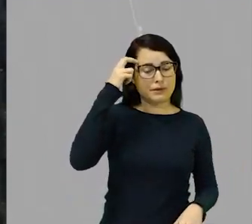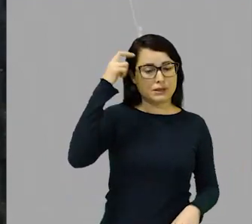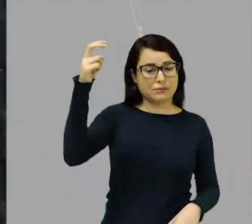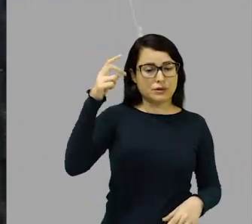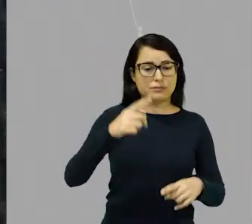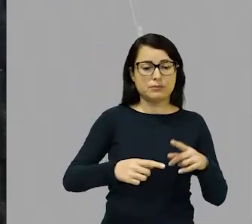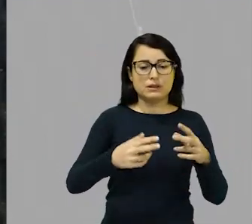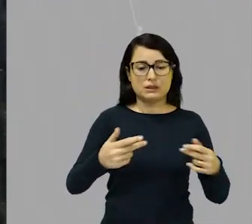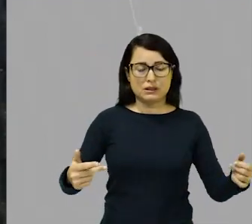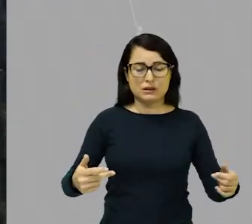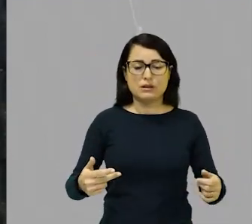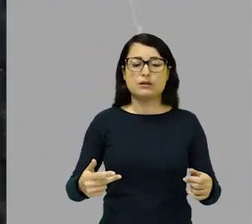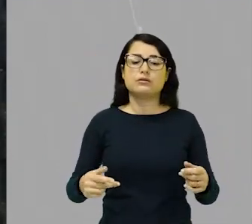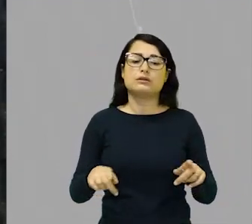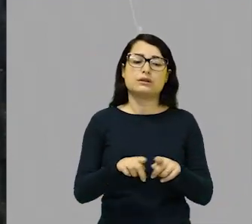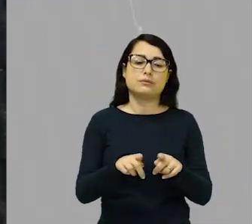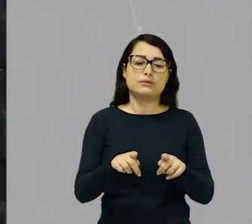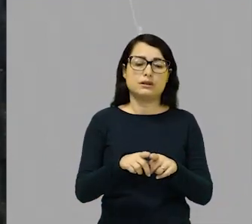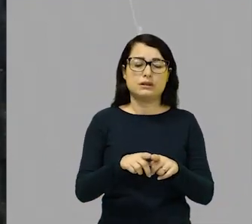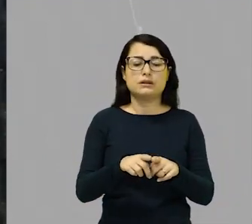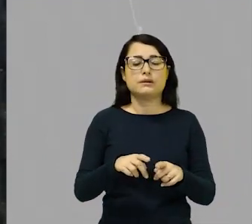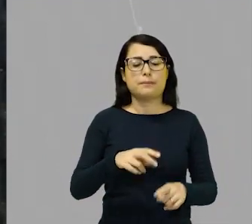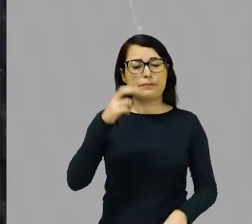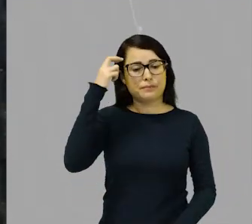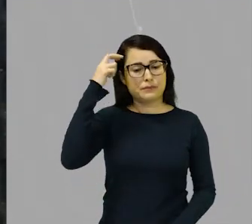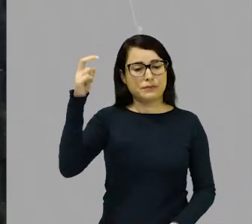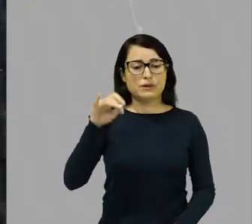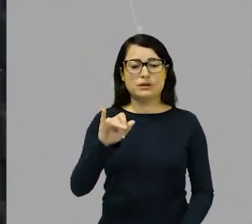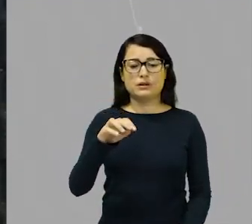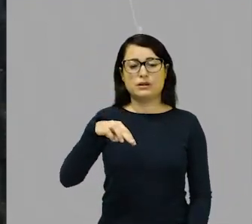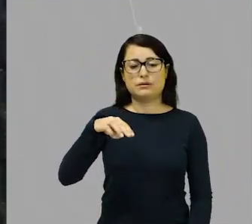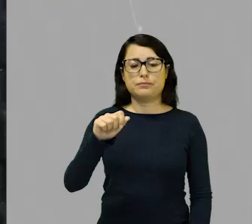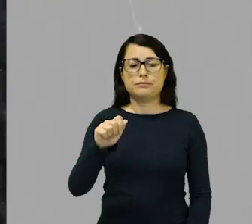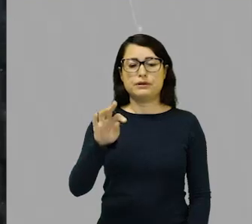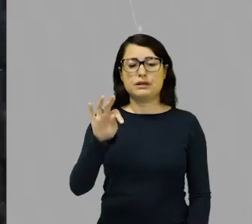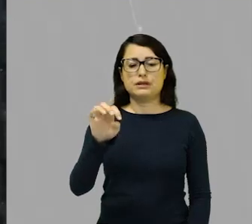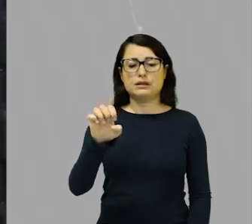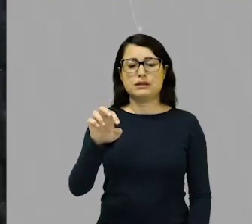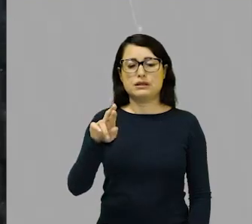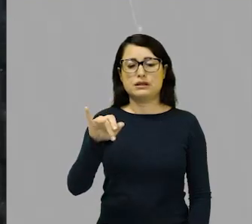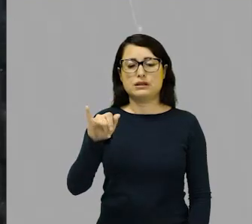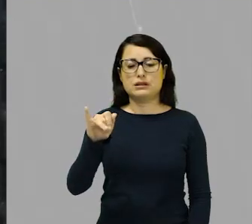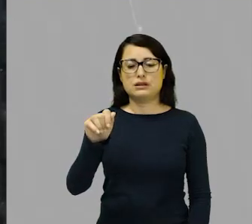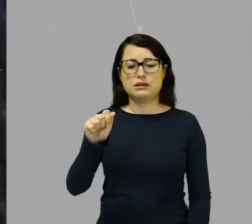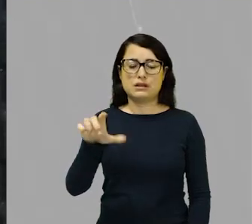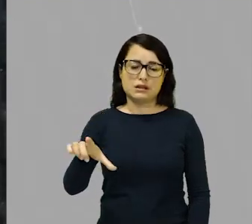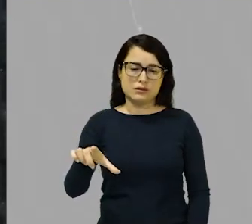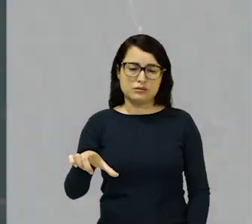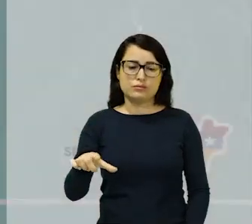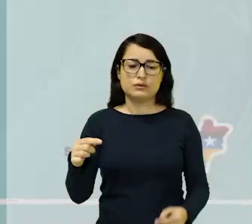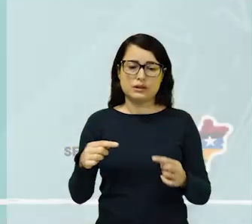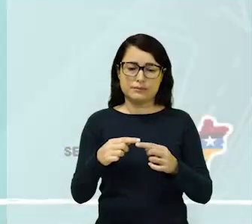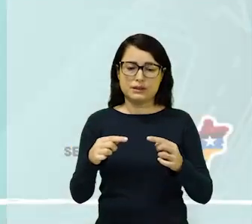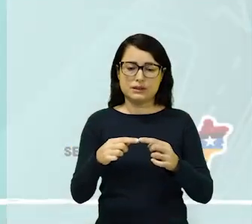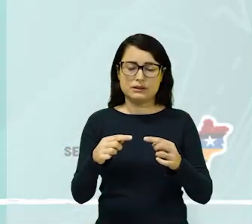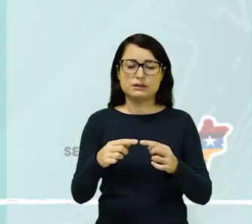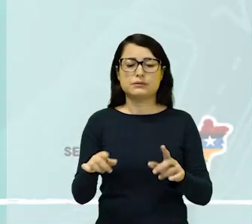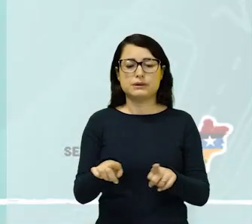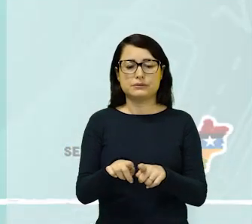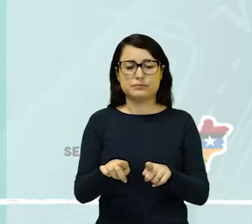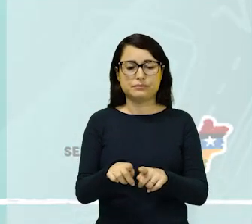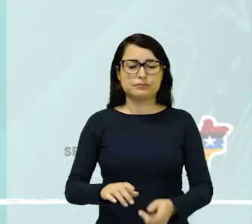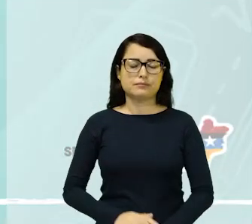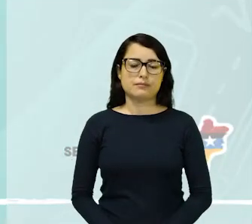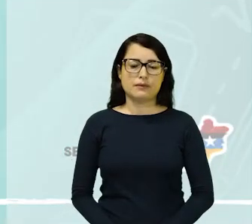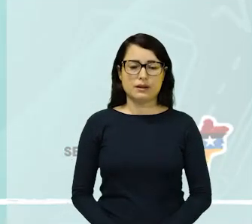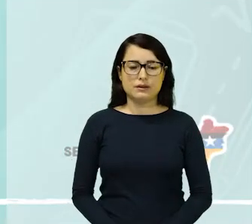e patrimônio imaterial. Tem a ver com essas ideias, tá? Daquilo que é tangível e daquilo que é intangível. Esses aspectos,